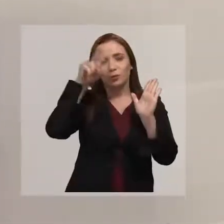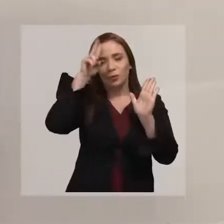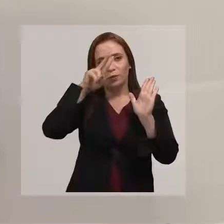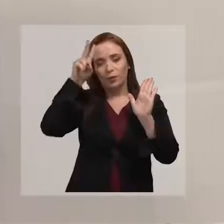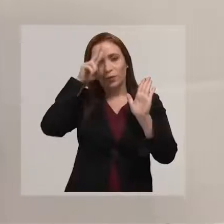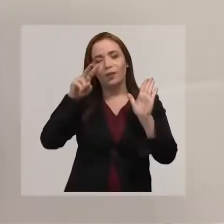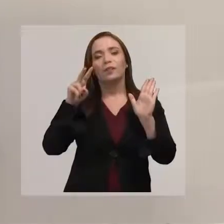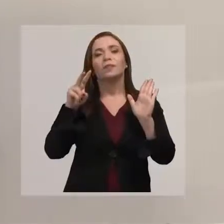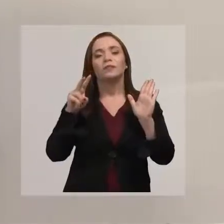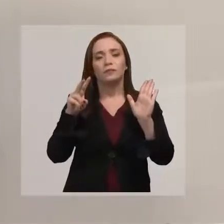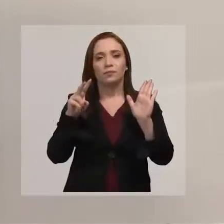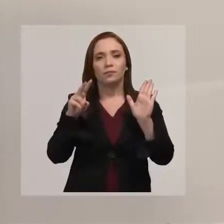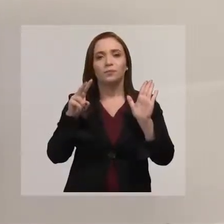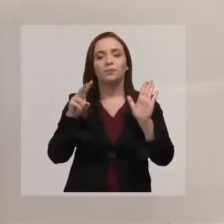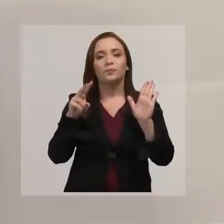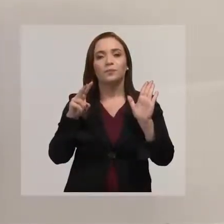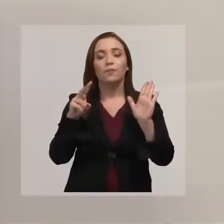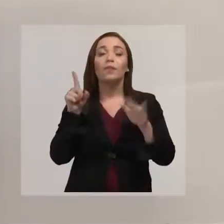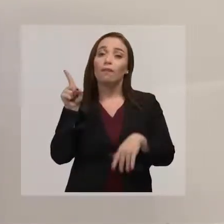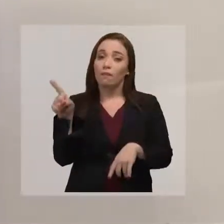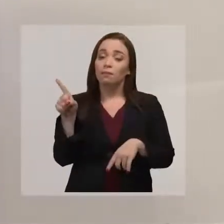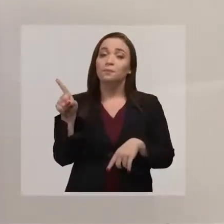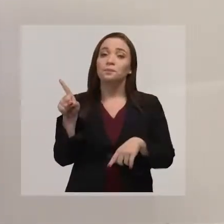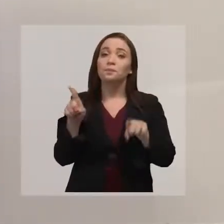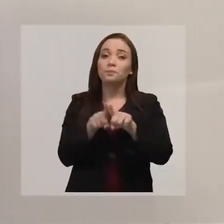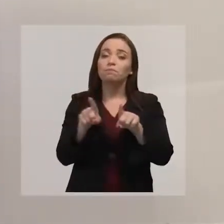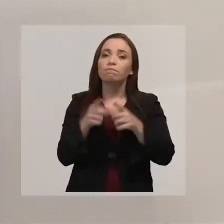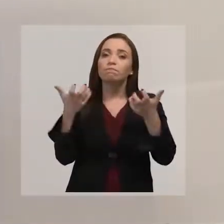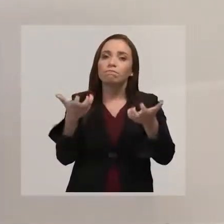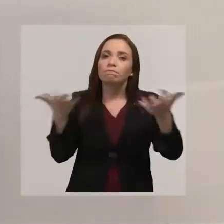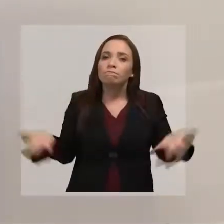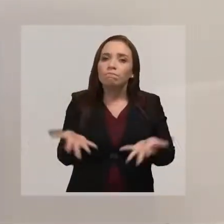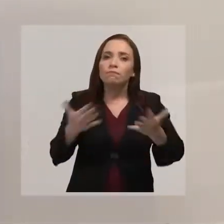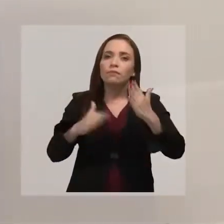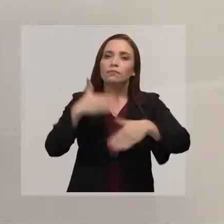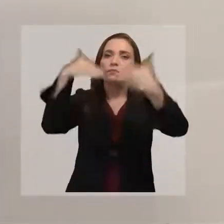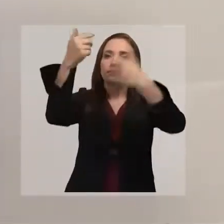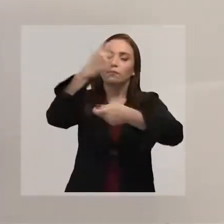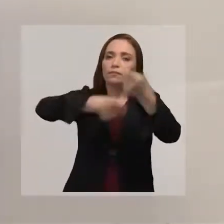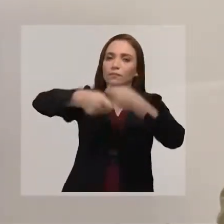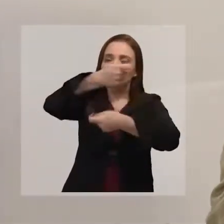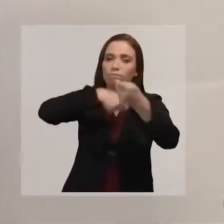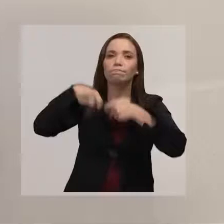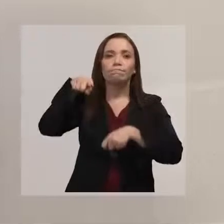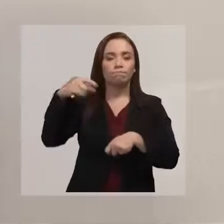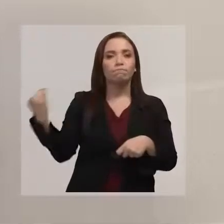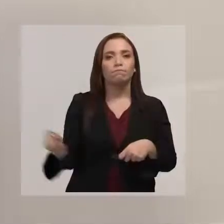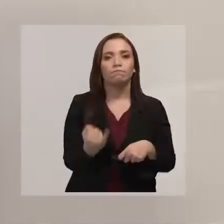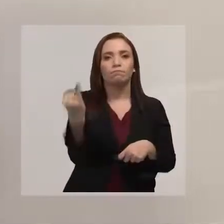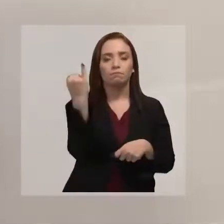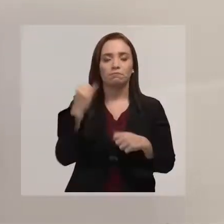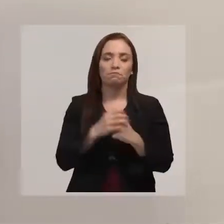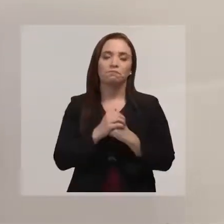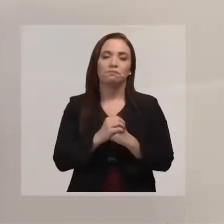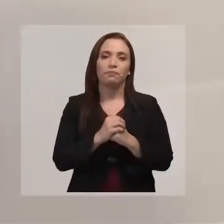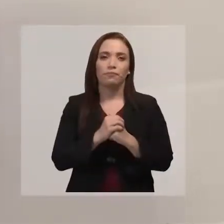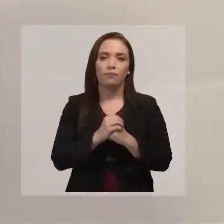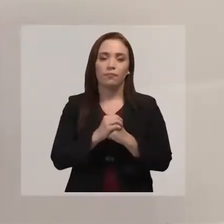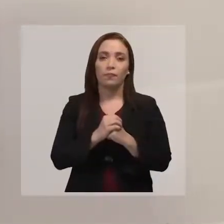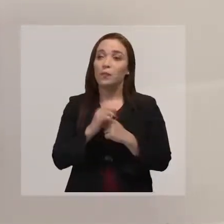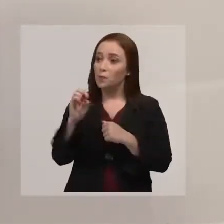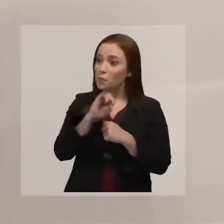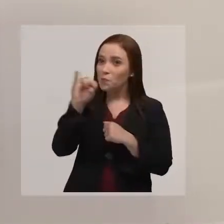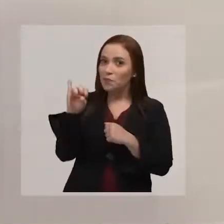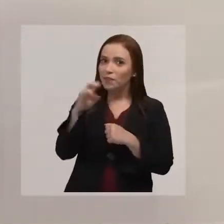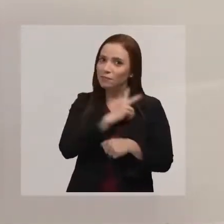urbano, do ponto de vista da cidadania e também do desenvolvimento econômico daquele espaço importante aqui do município de